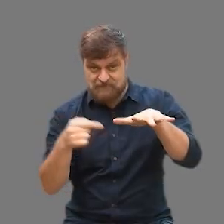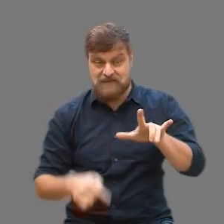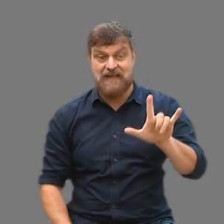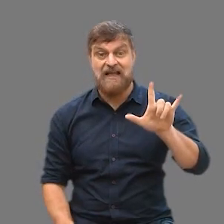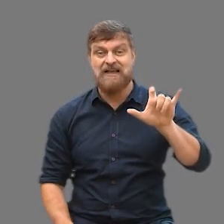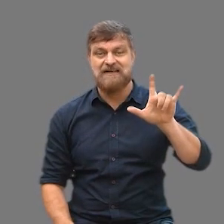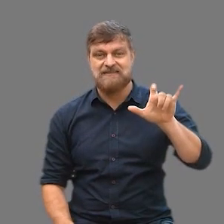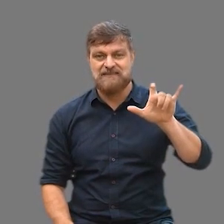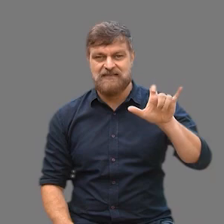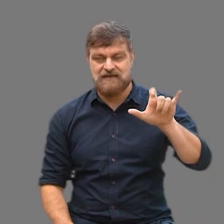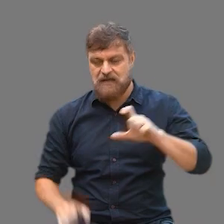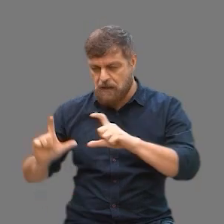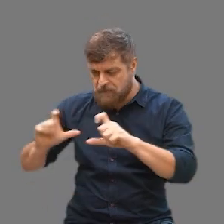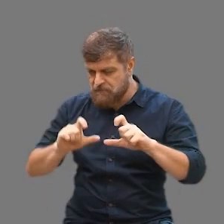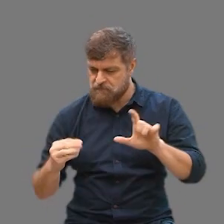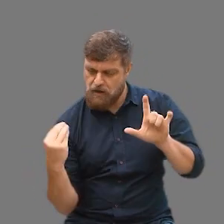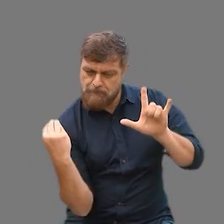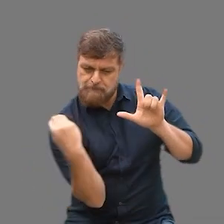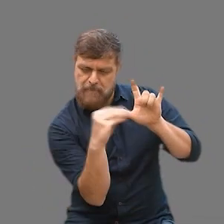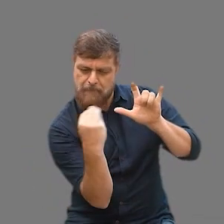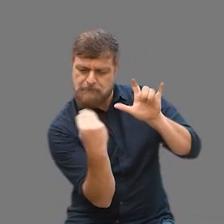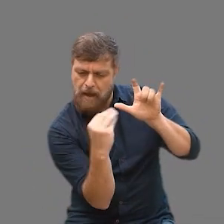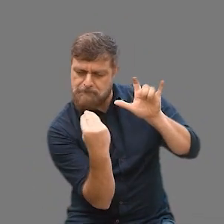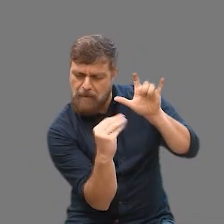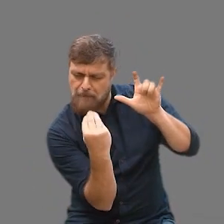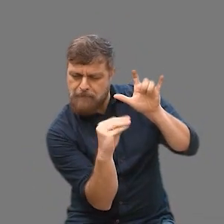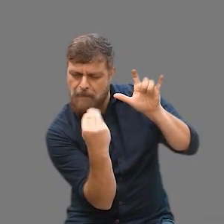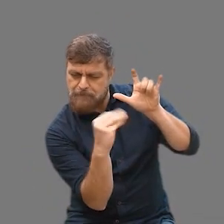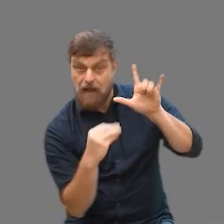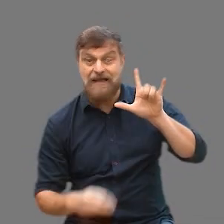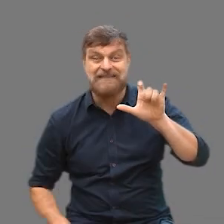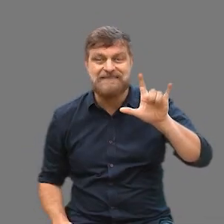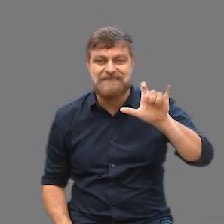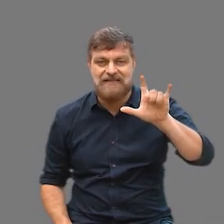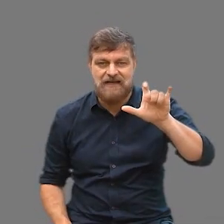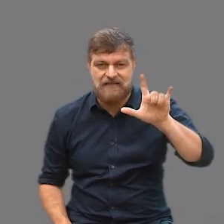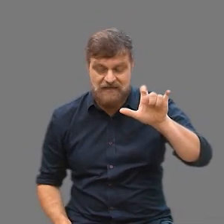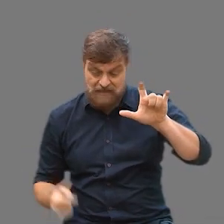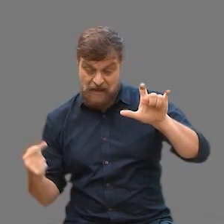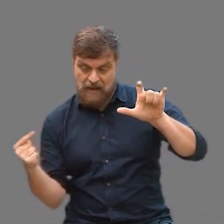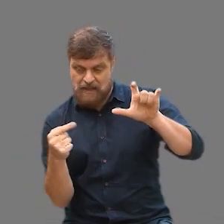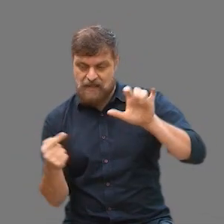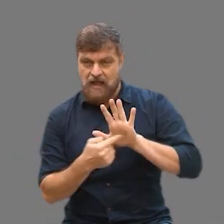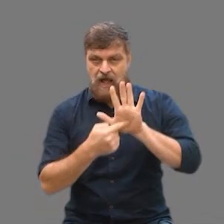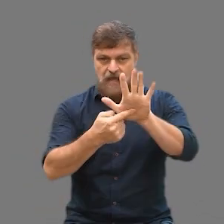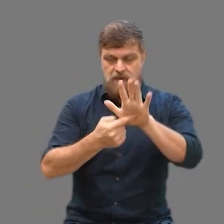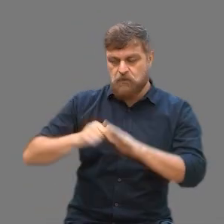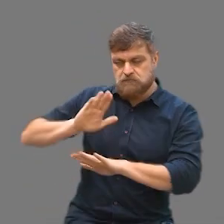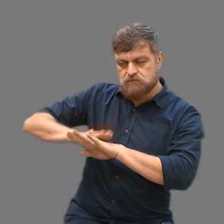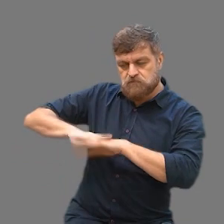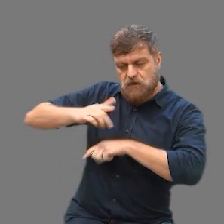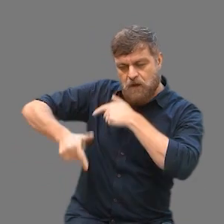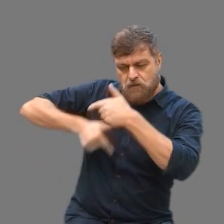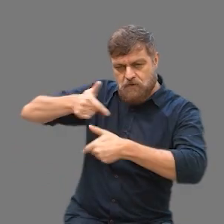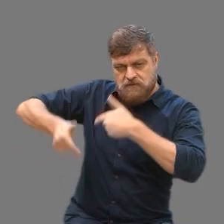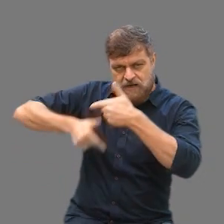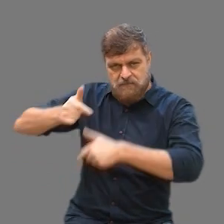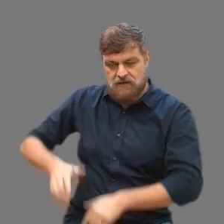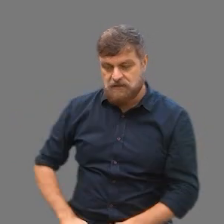é exatamente isso, é o meu portfólio, é a minha vitrine, é ali que eu mostro todo o meu trabalho